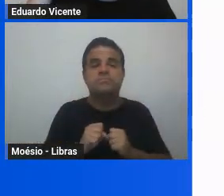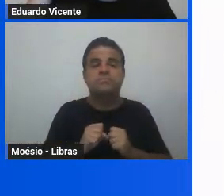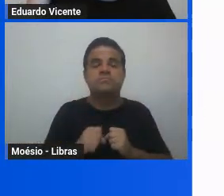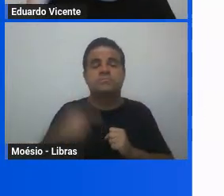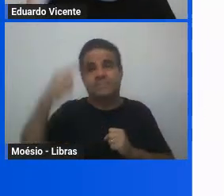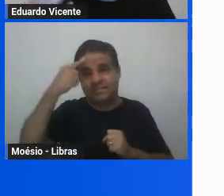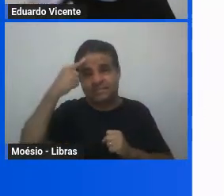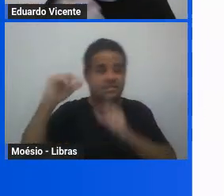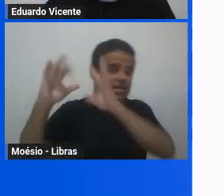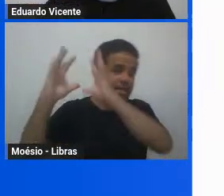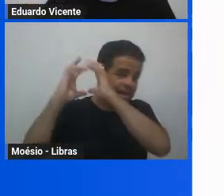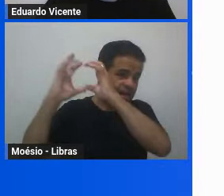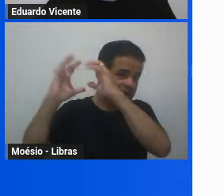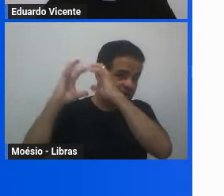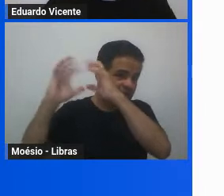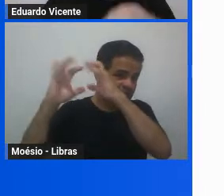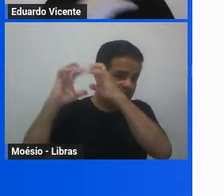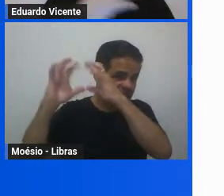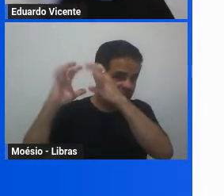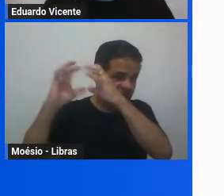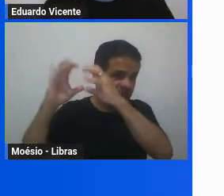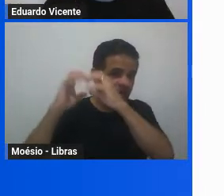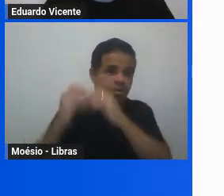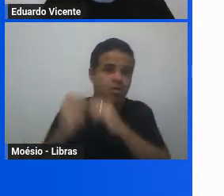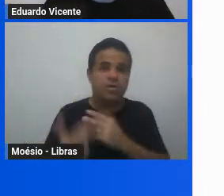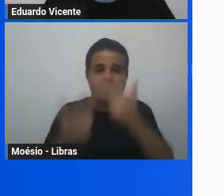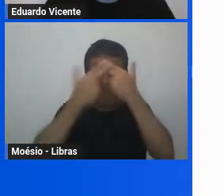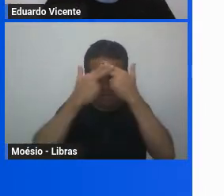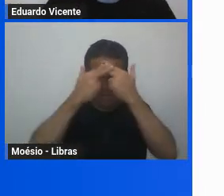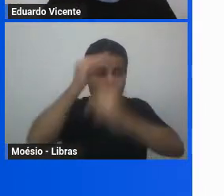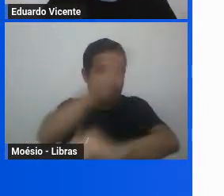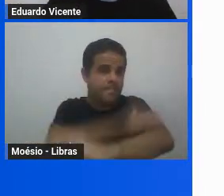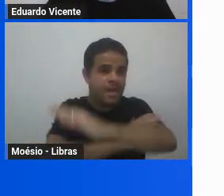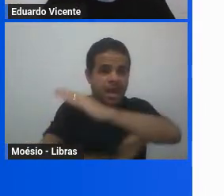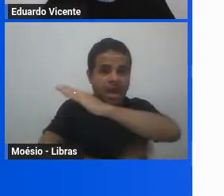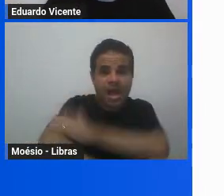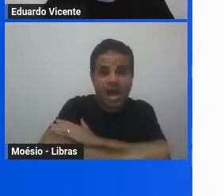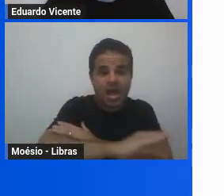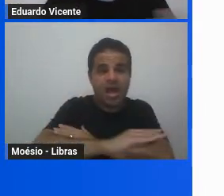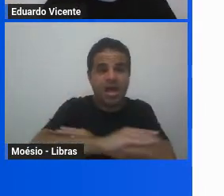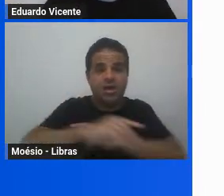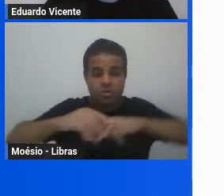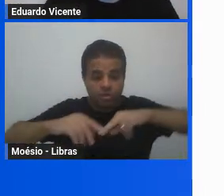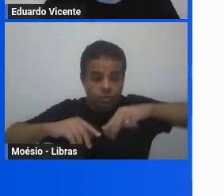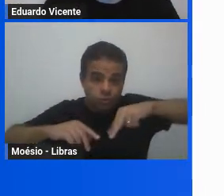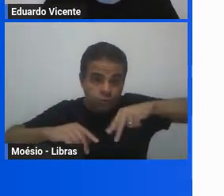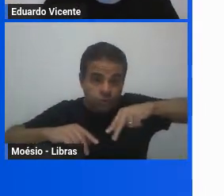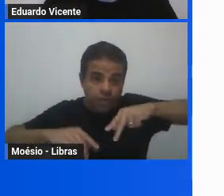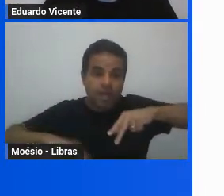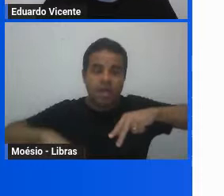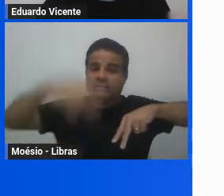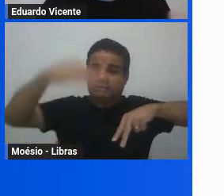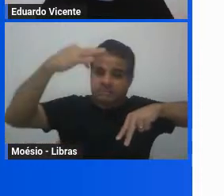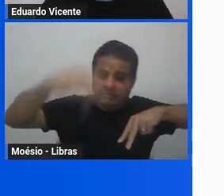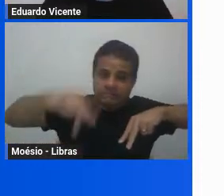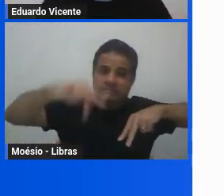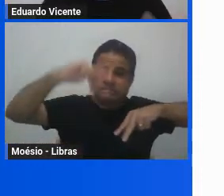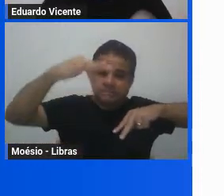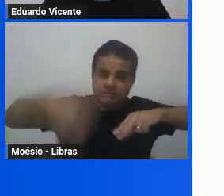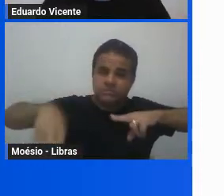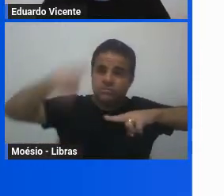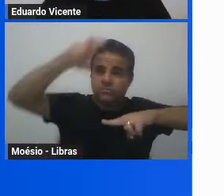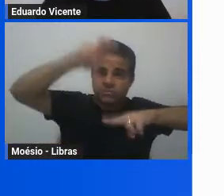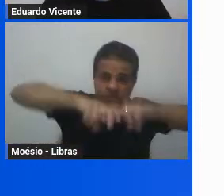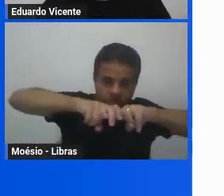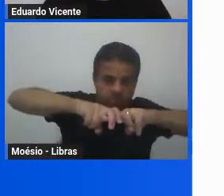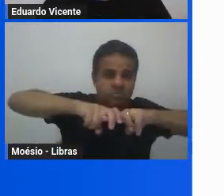craniano, né, da cabeça, ou um trauma de braço, joelho, né? E aí ter uma lesão. Então eu sento para minimizar